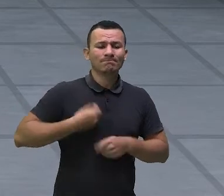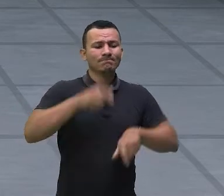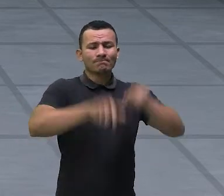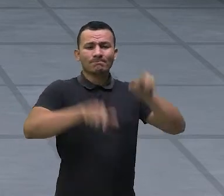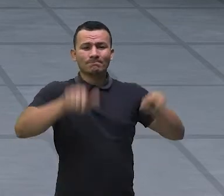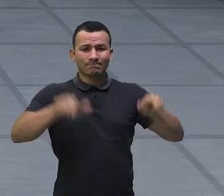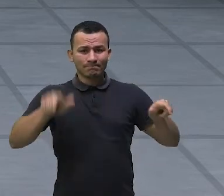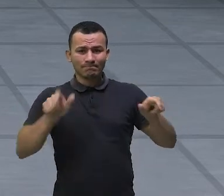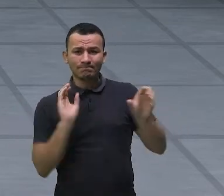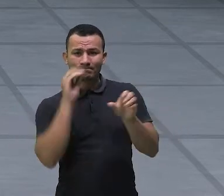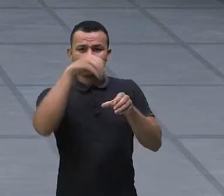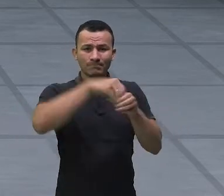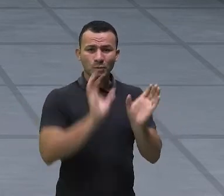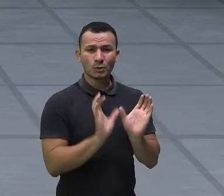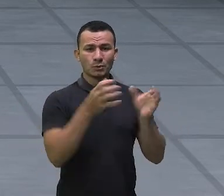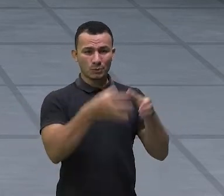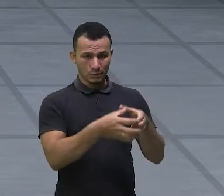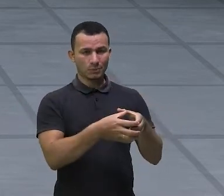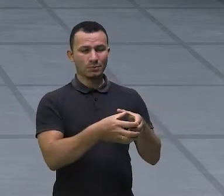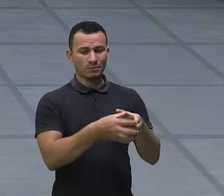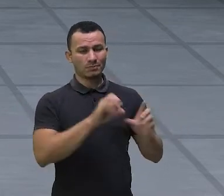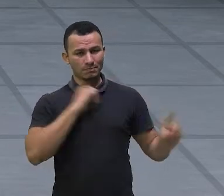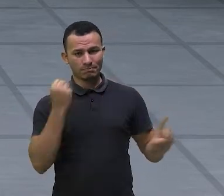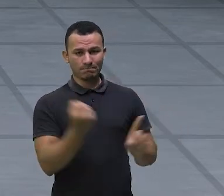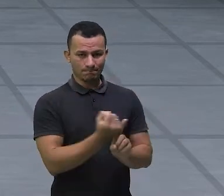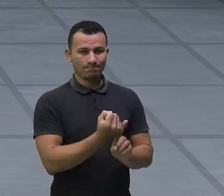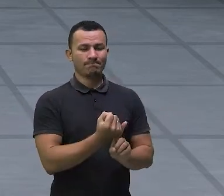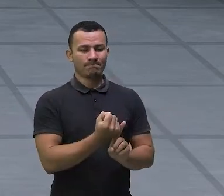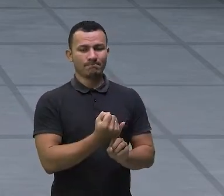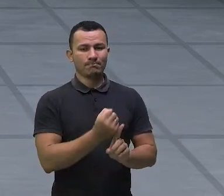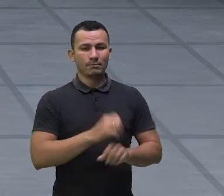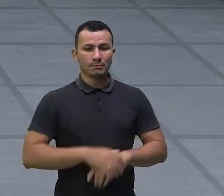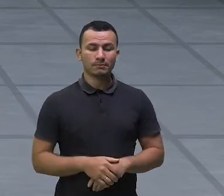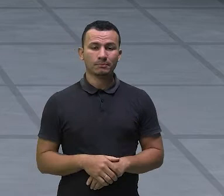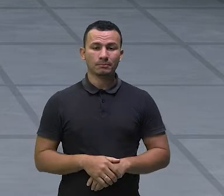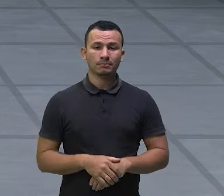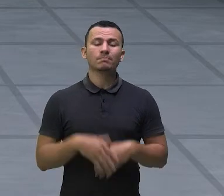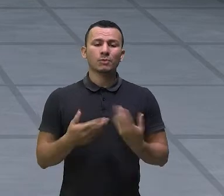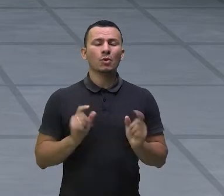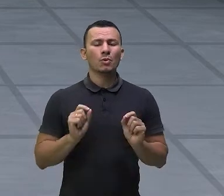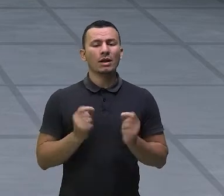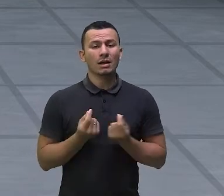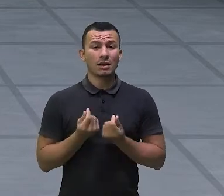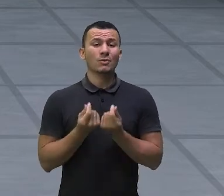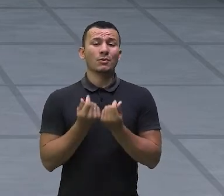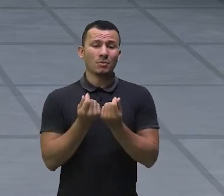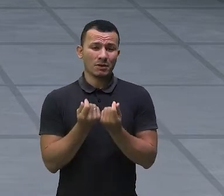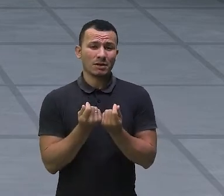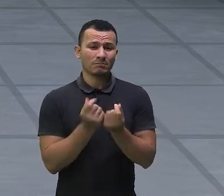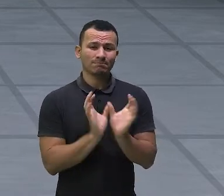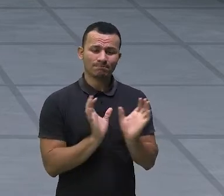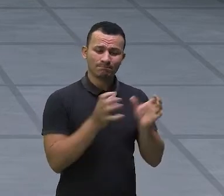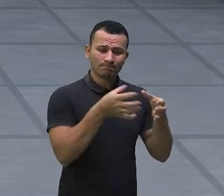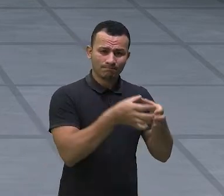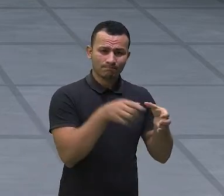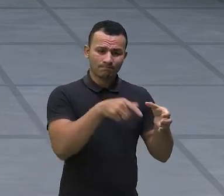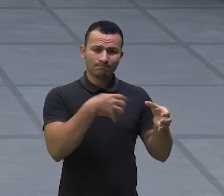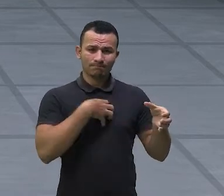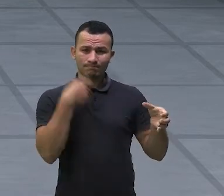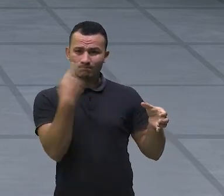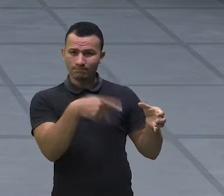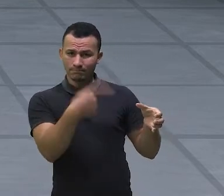está dentro de uma sociedade. Ou seja, a condição econômica, a